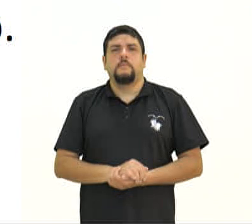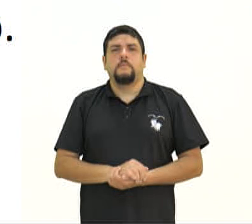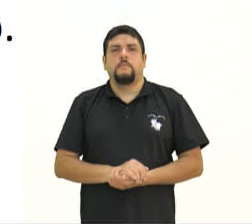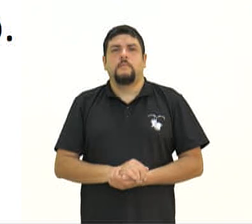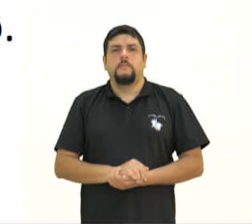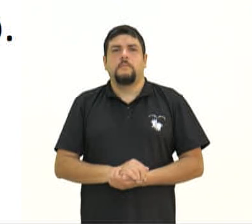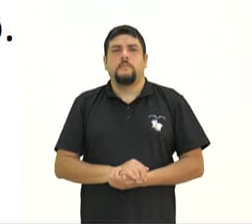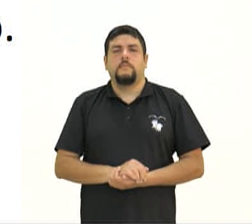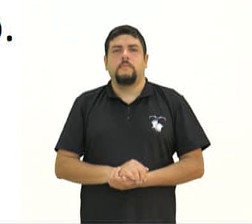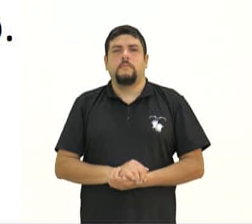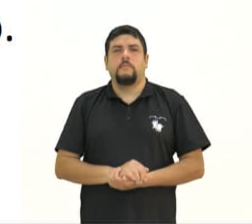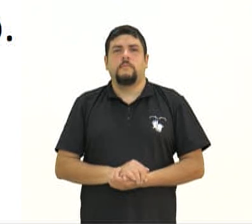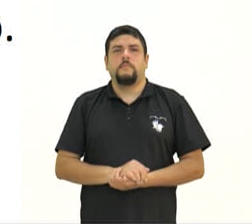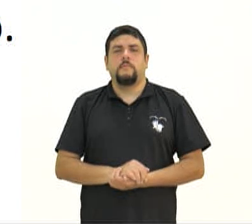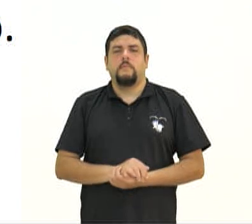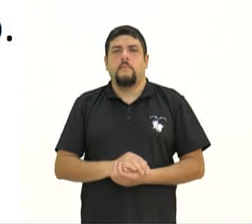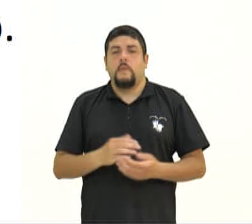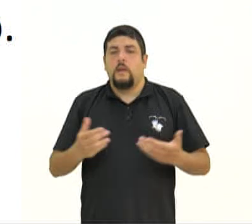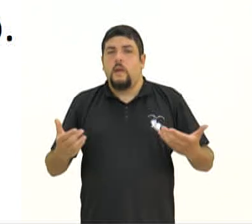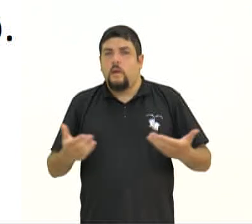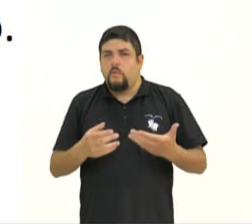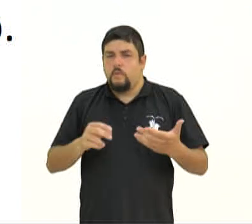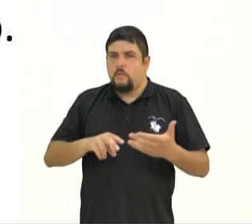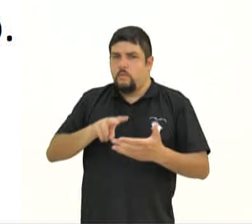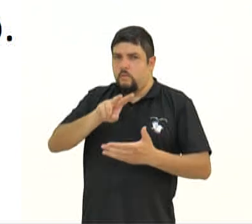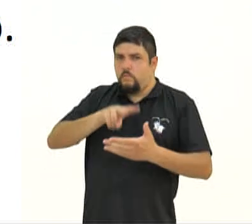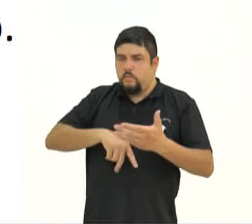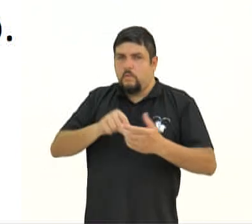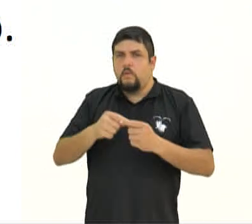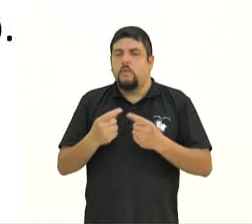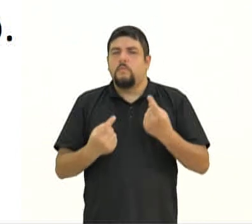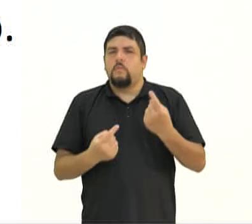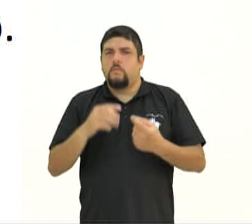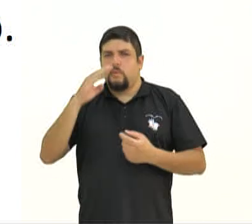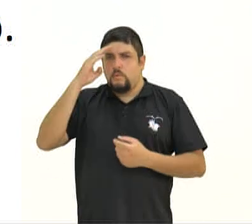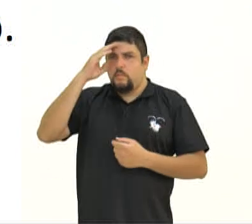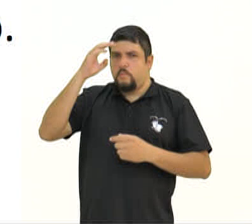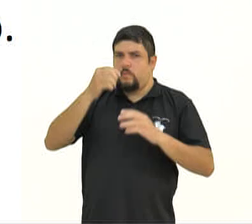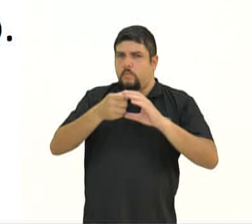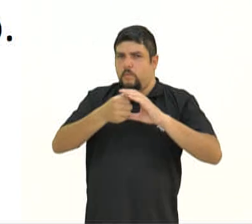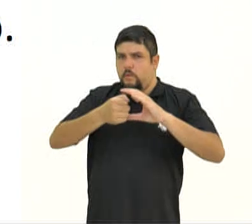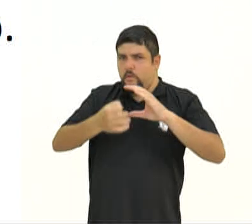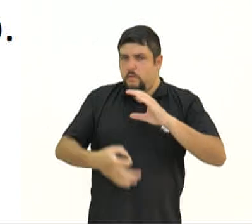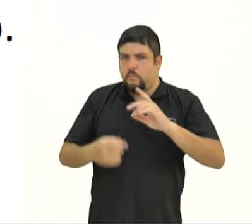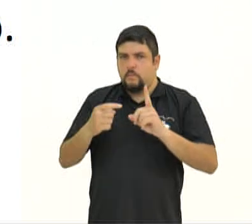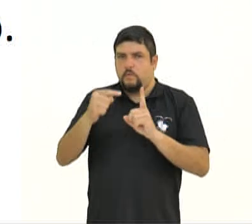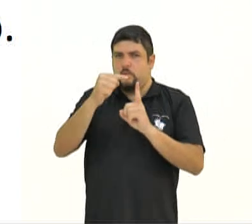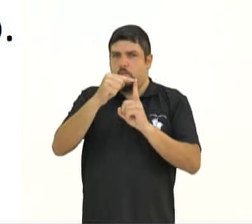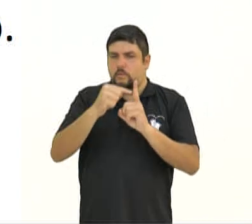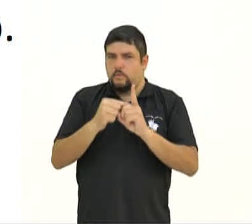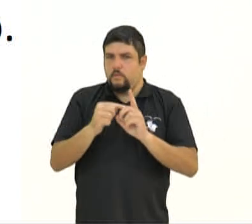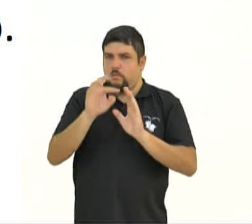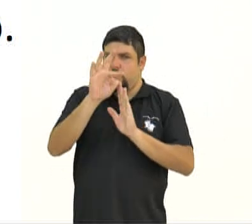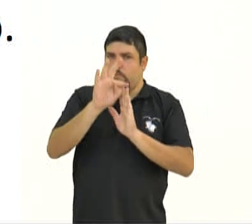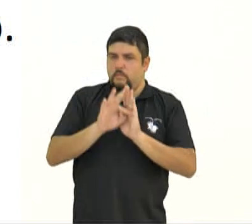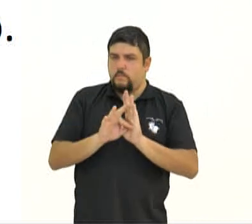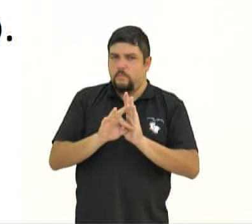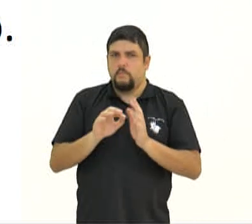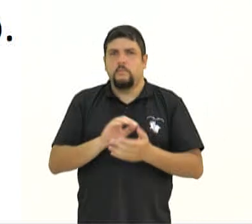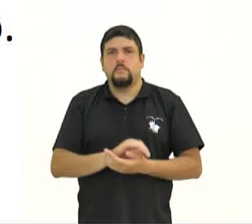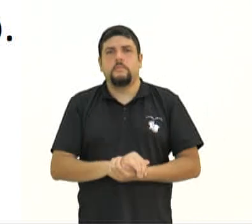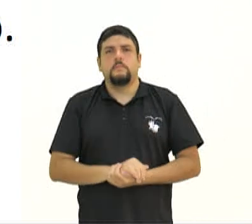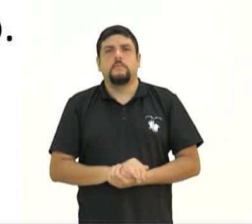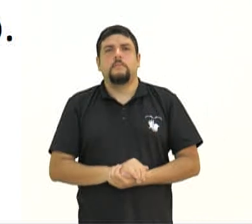texto instrucional. A gente vai ver quais são as principais características desse tipo de texto. Bien? Um